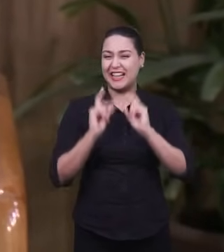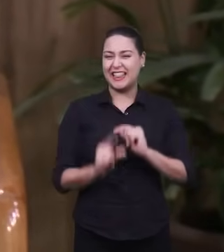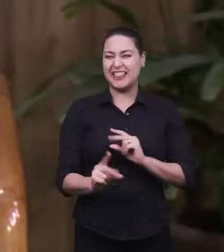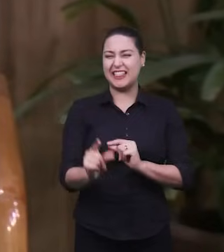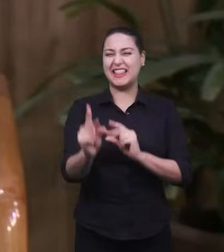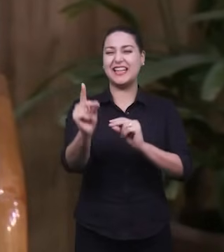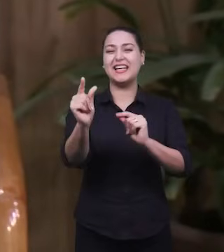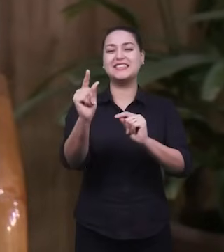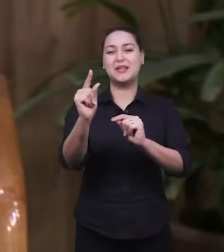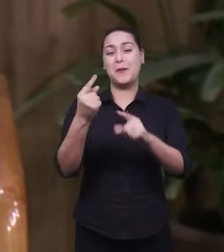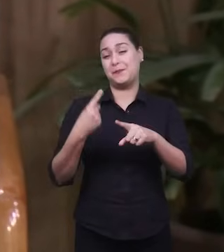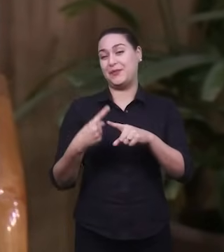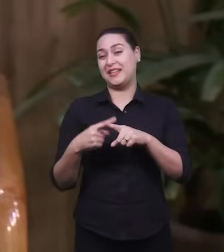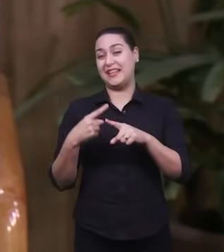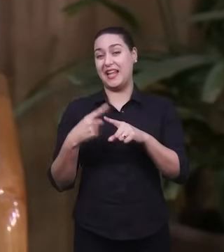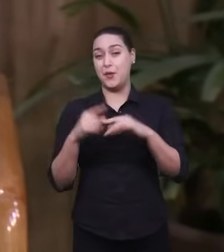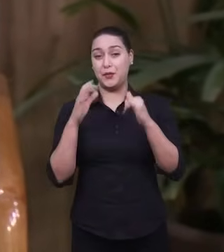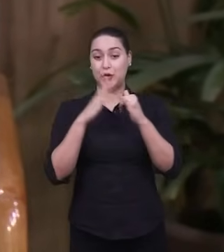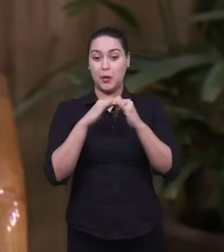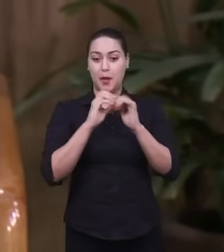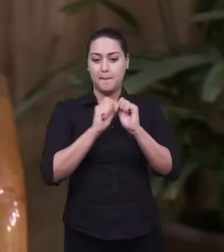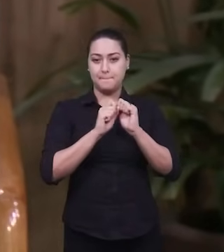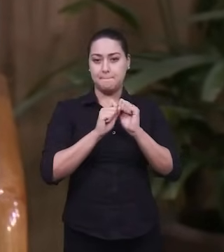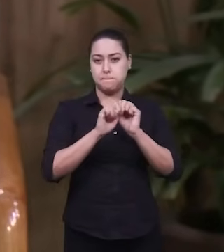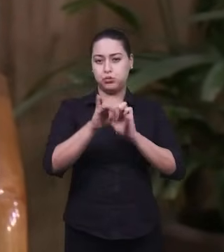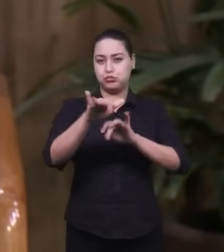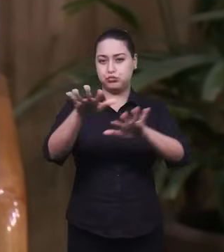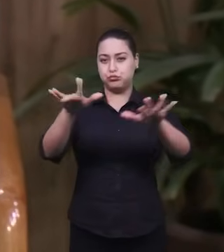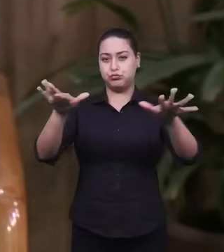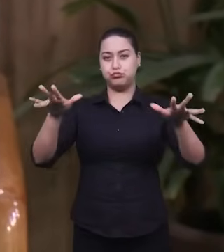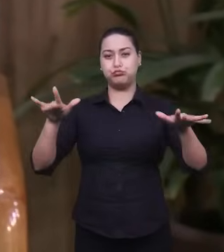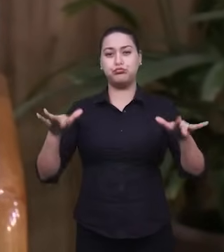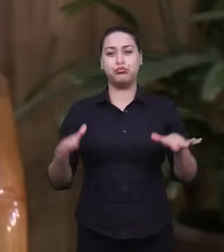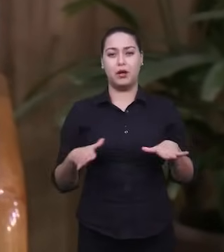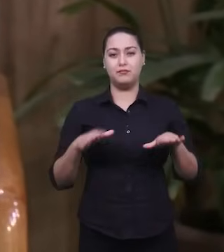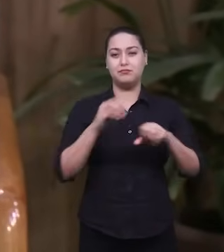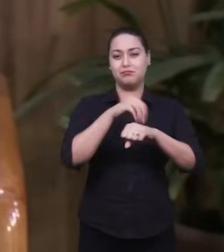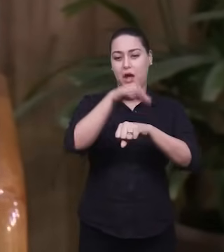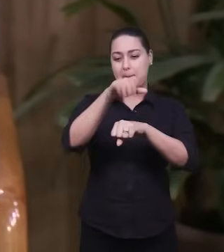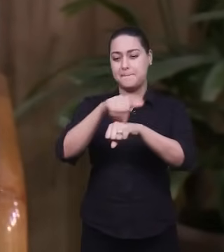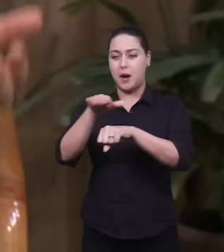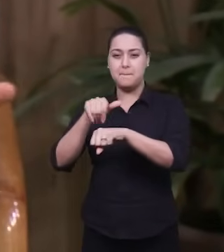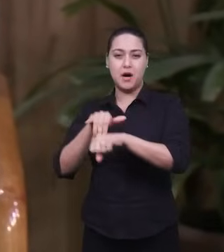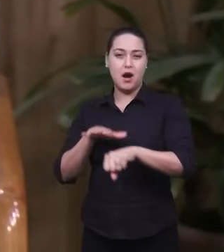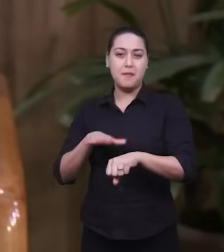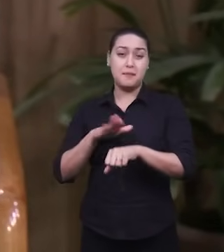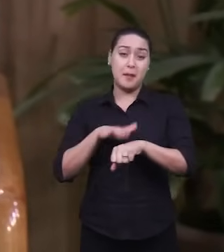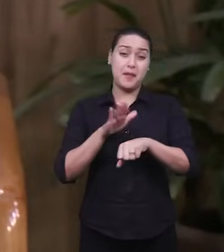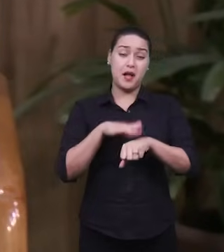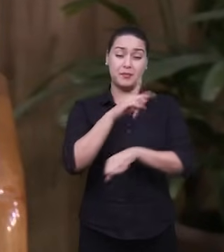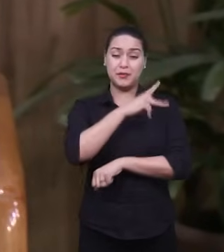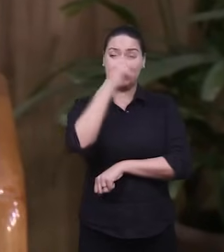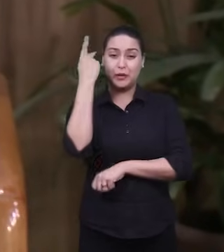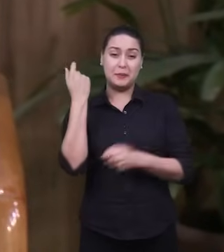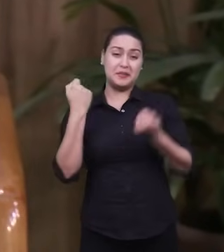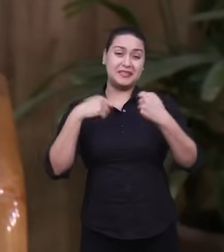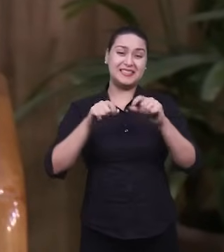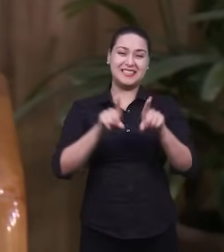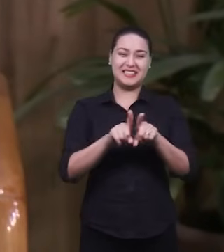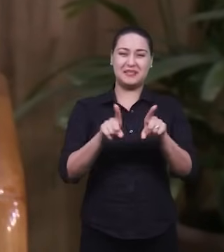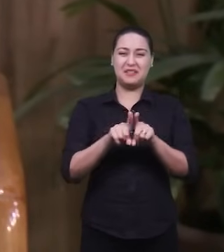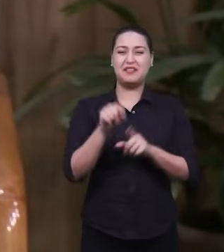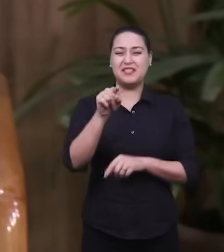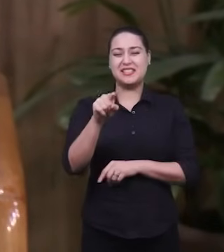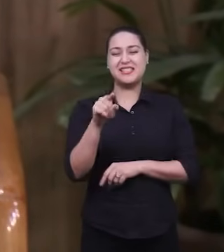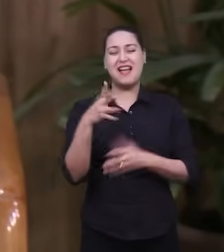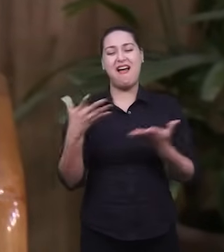Eterno, porque isso vai fazer com que a plataforma ofereça esse conteúdo para outras pessoas que precisam ouvir isso que você